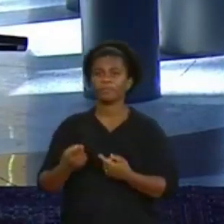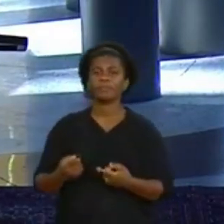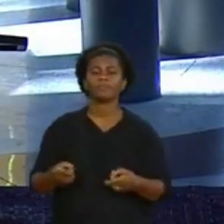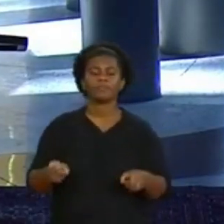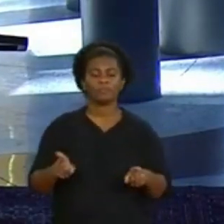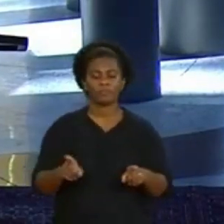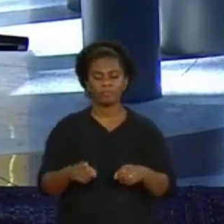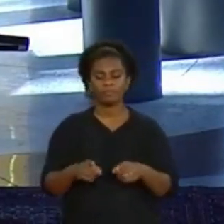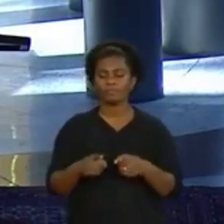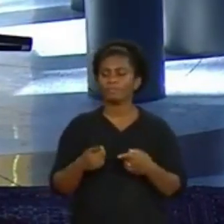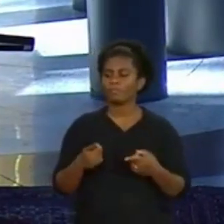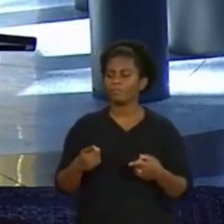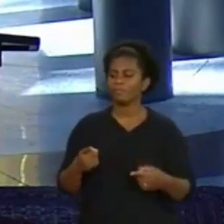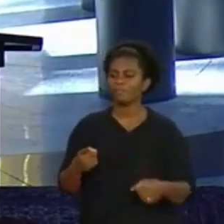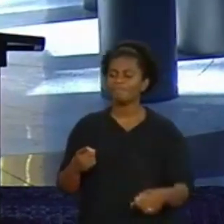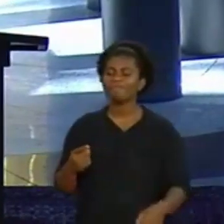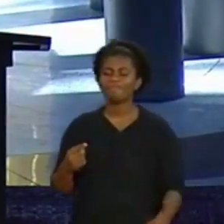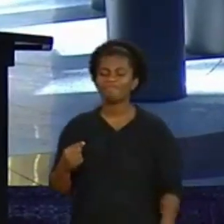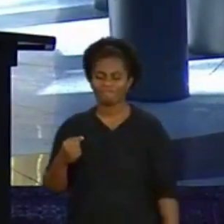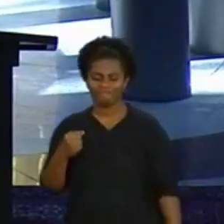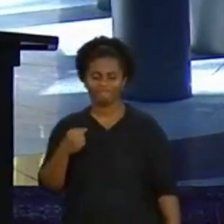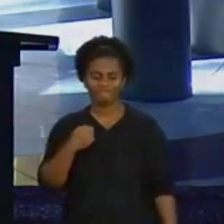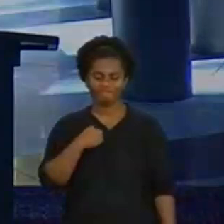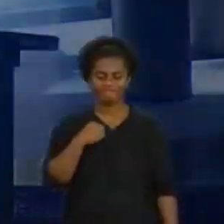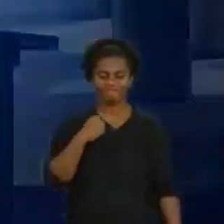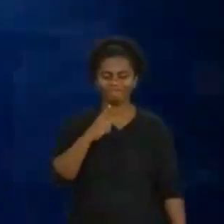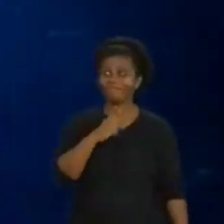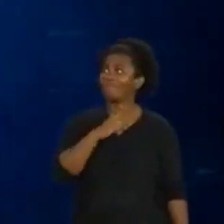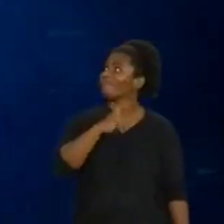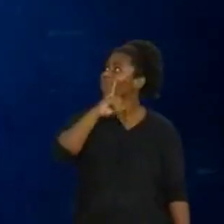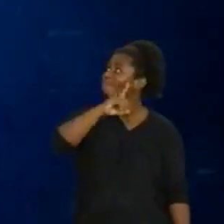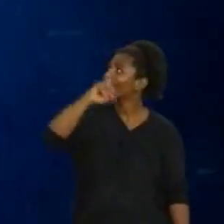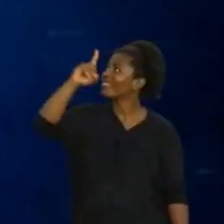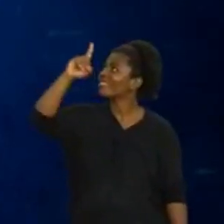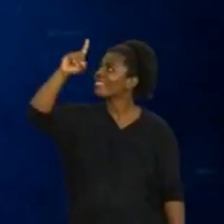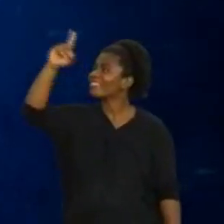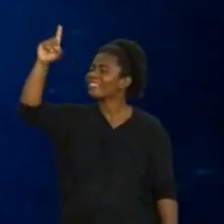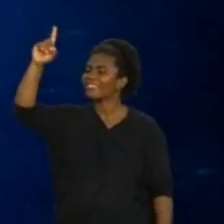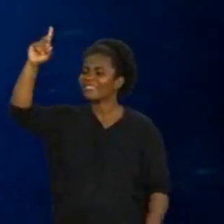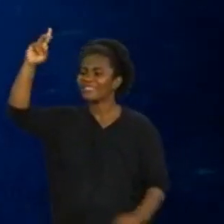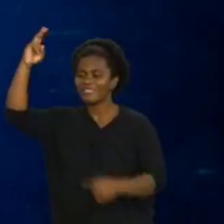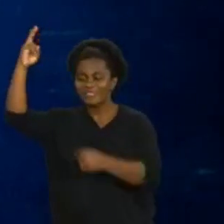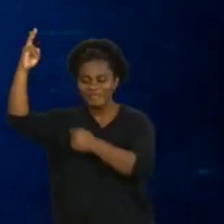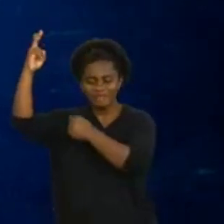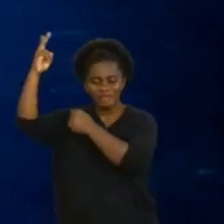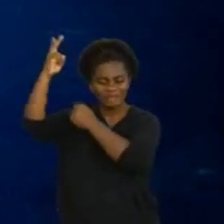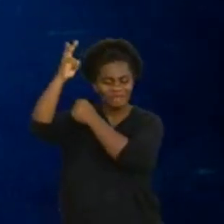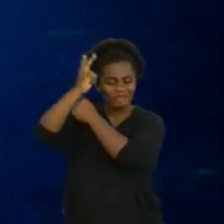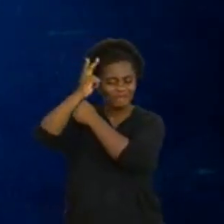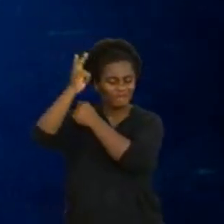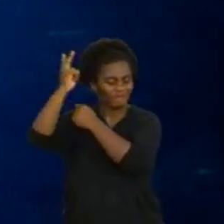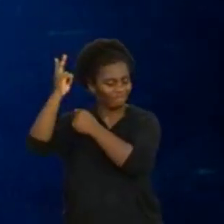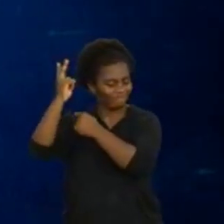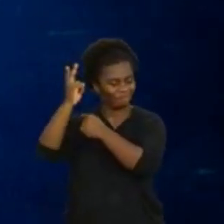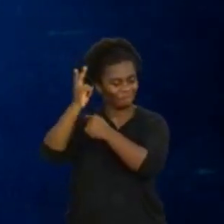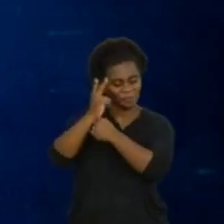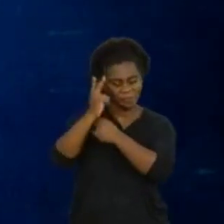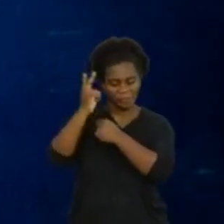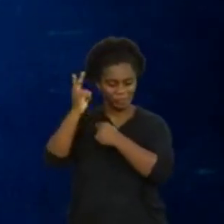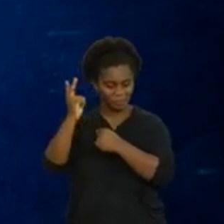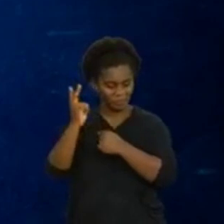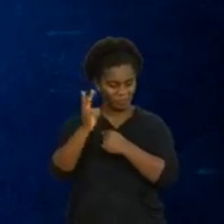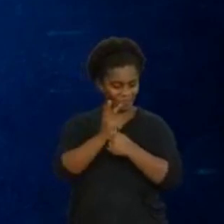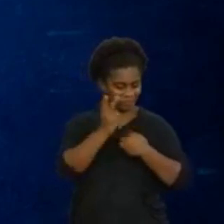Eu tenho um Deus que cuida de mim em cada detalhe, em